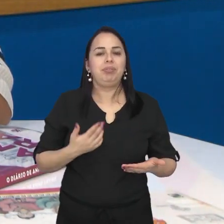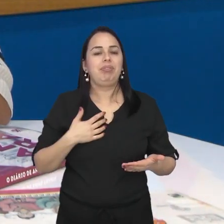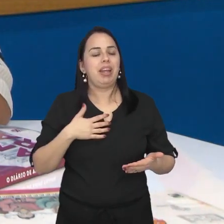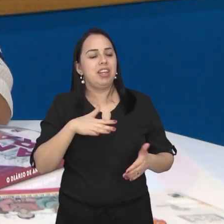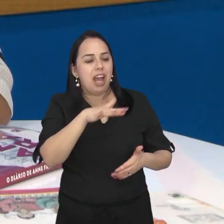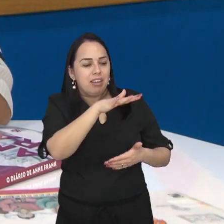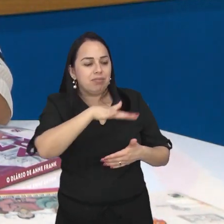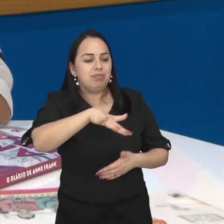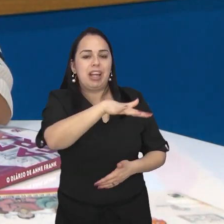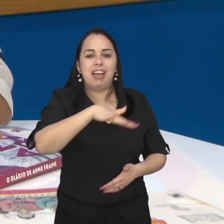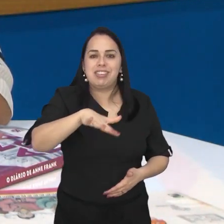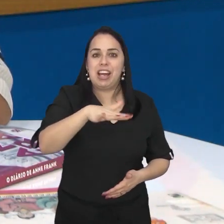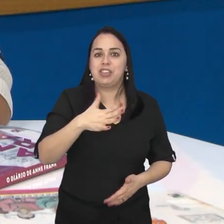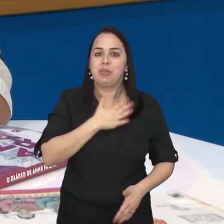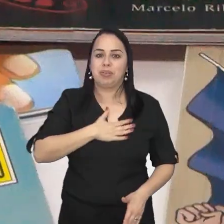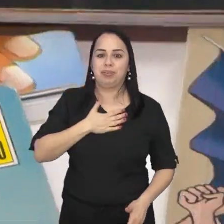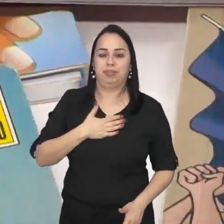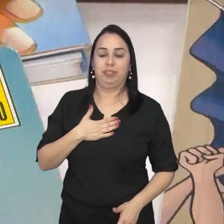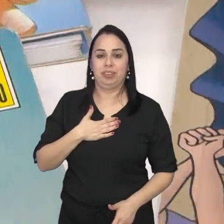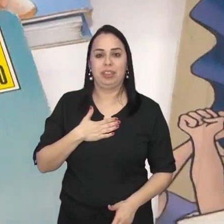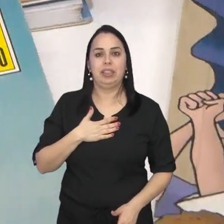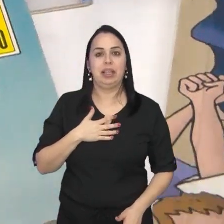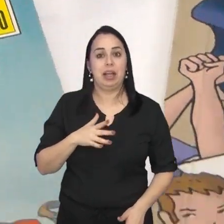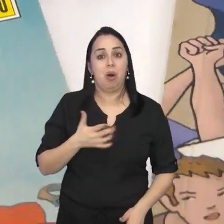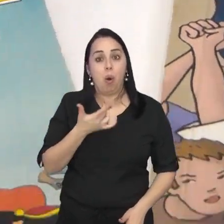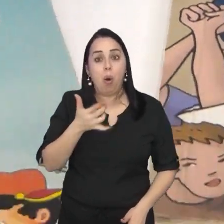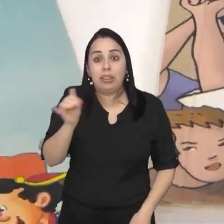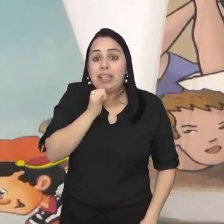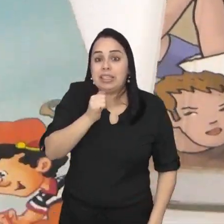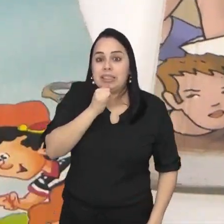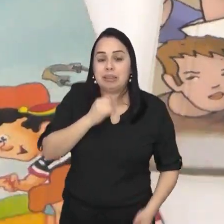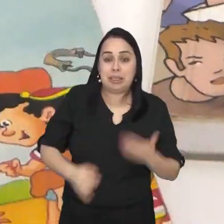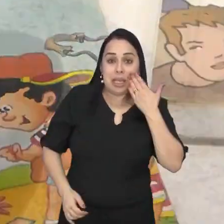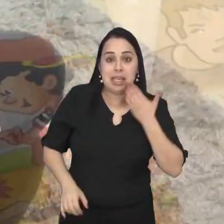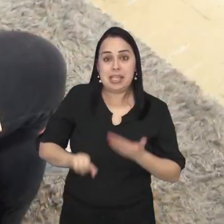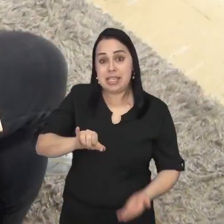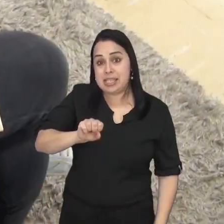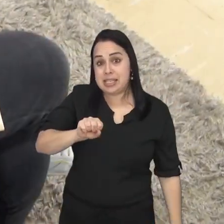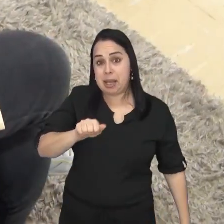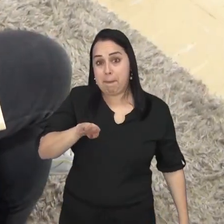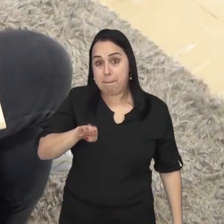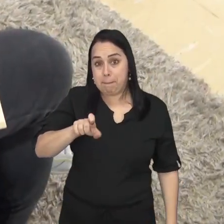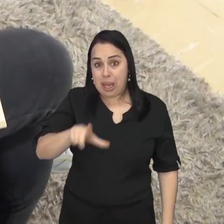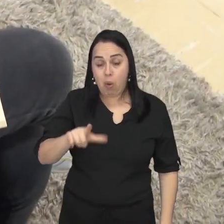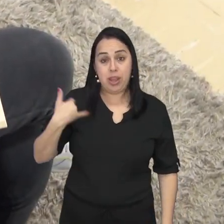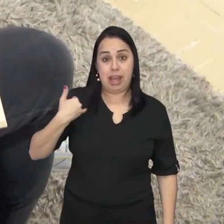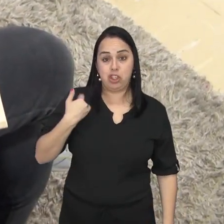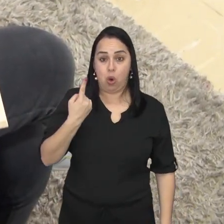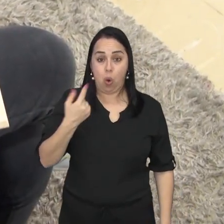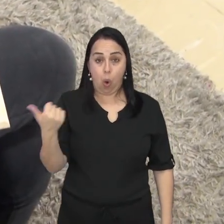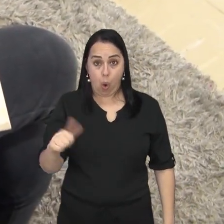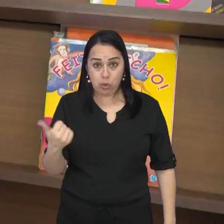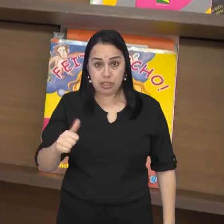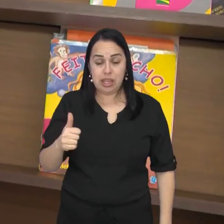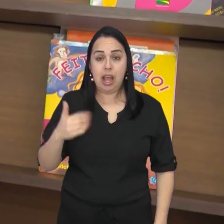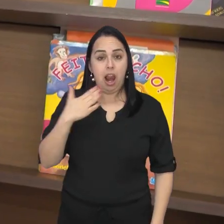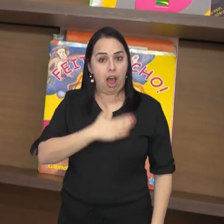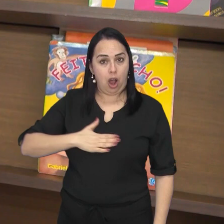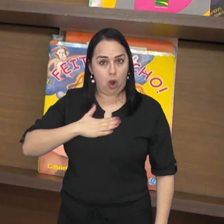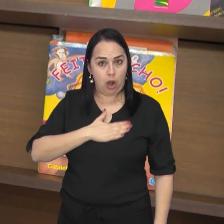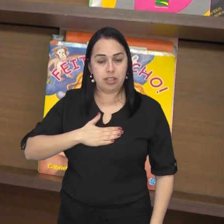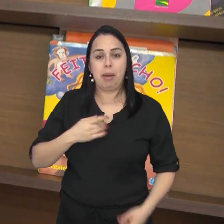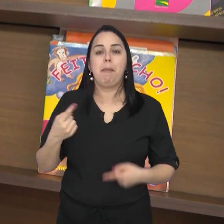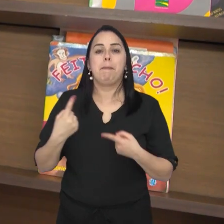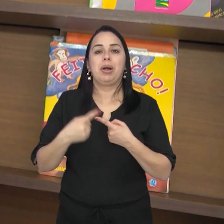explorar novas áreas da literatura. Outro exemplo de amante dos livros é a Isabel, de apenas 11 anos. O gosto